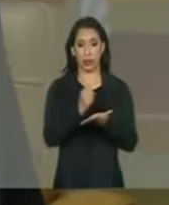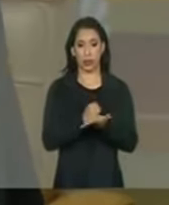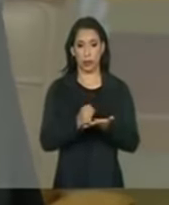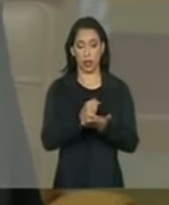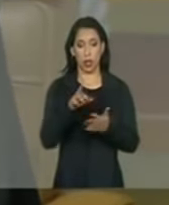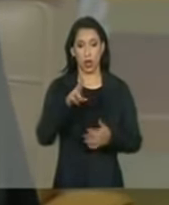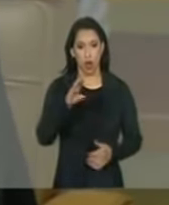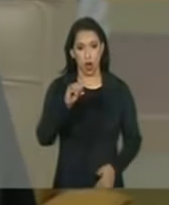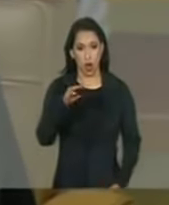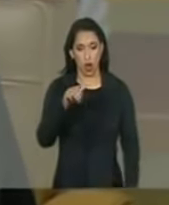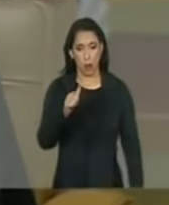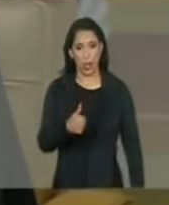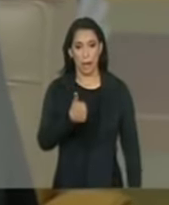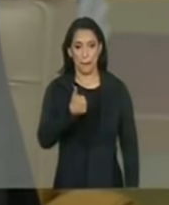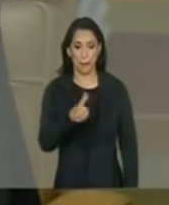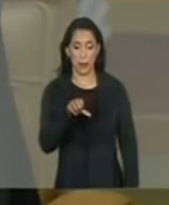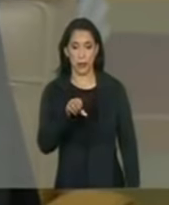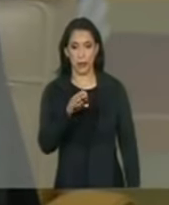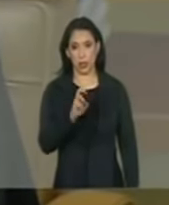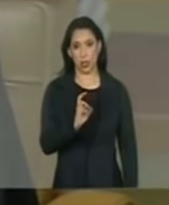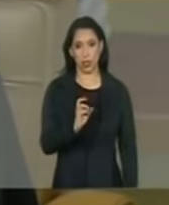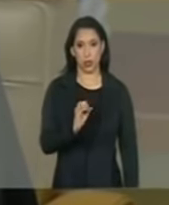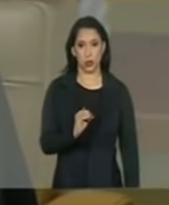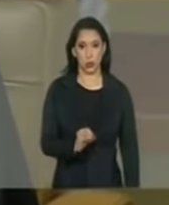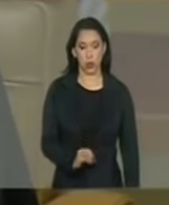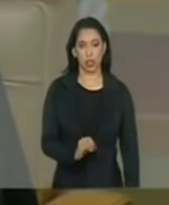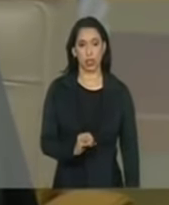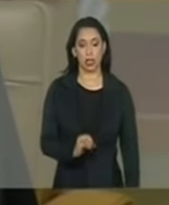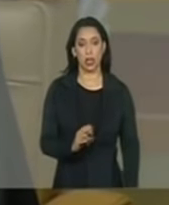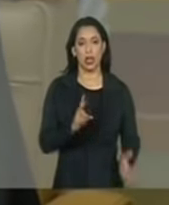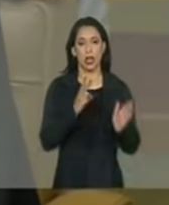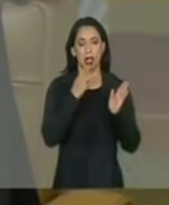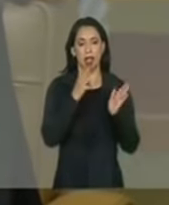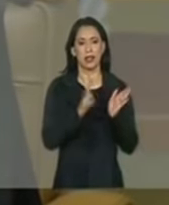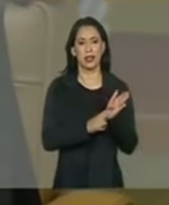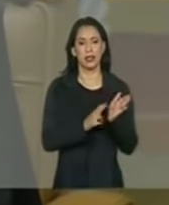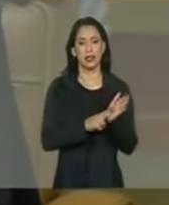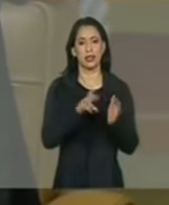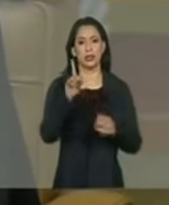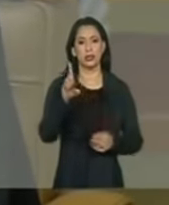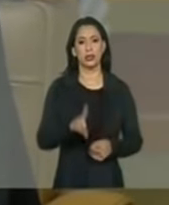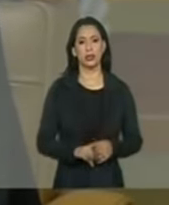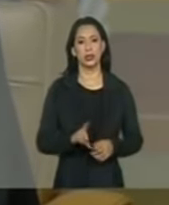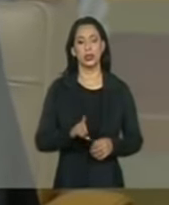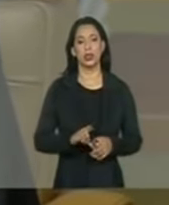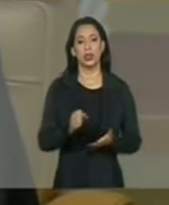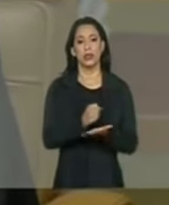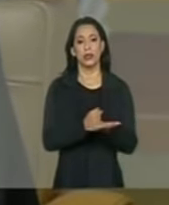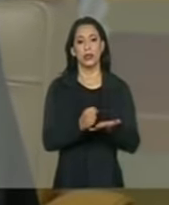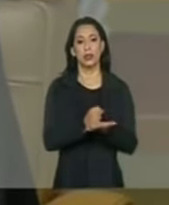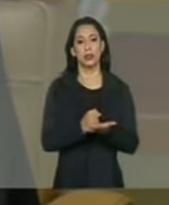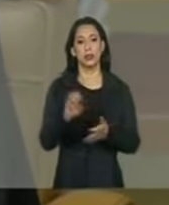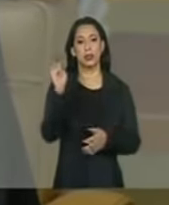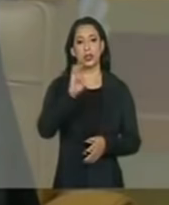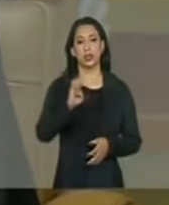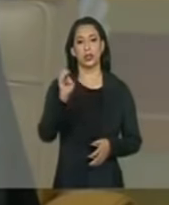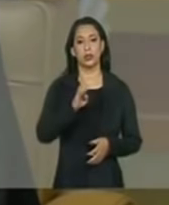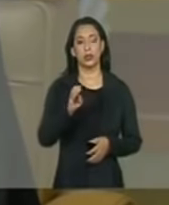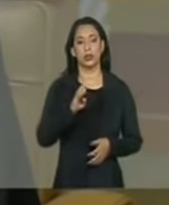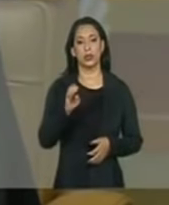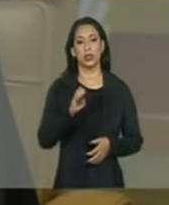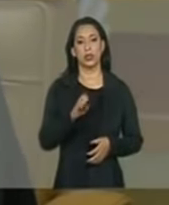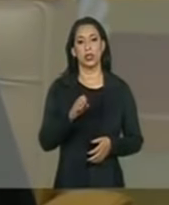em 1950 a carta dos direitos fundamentais da união europeia celebrado início no ano de